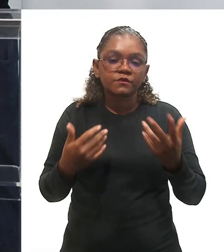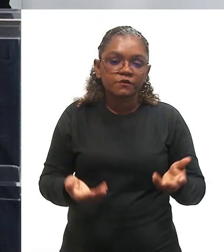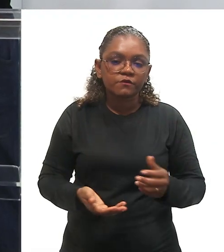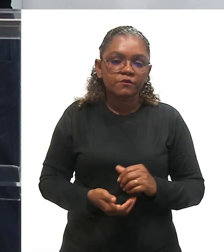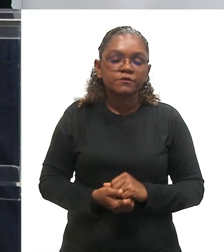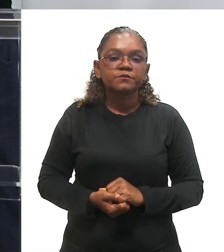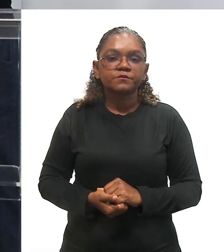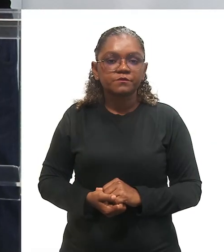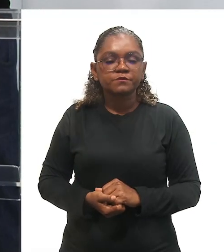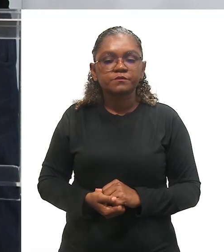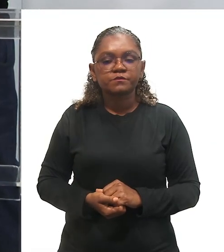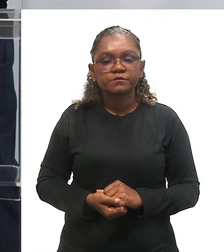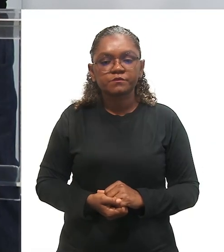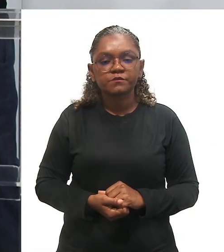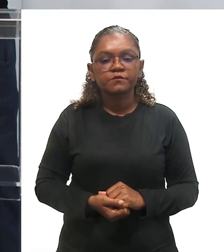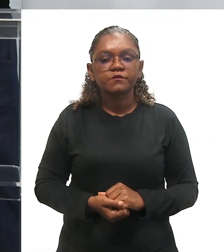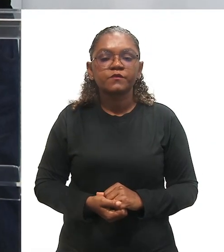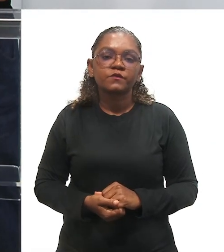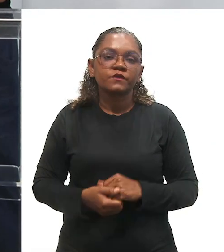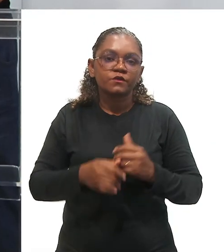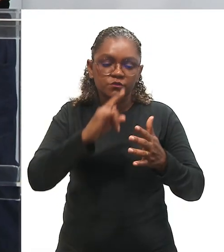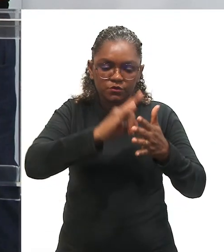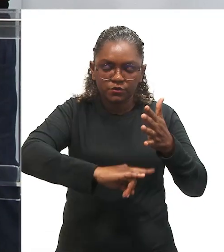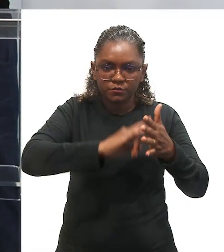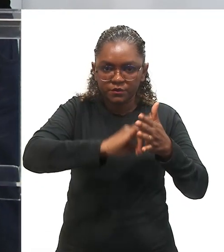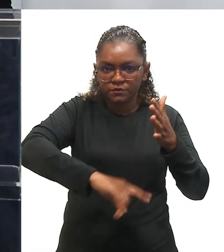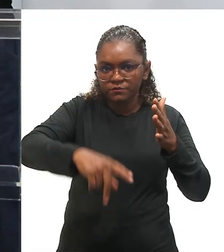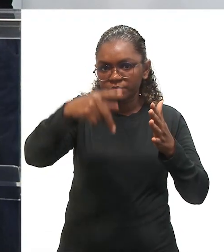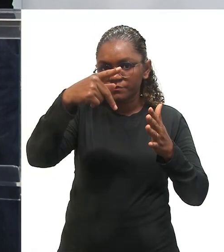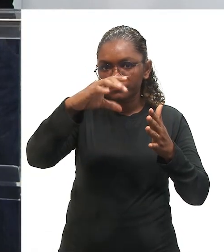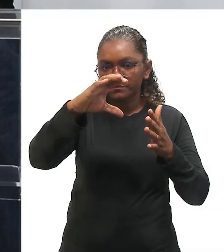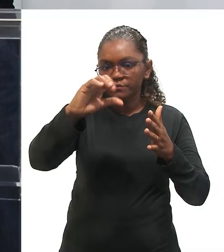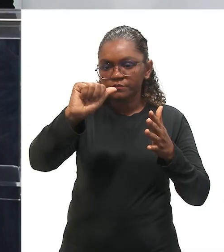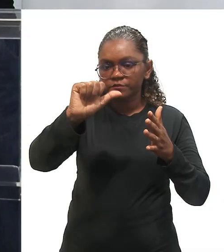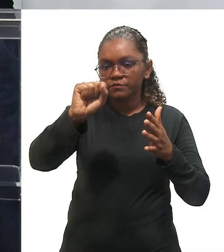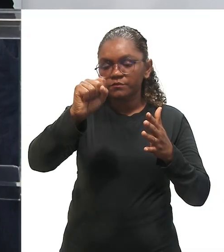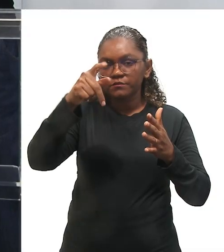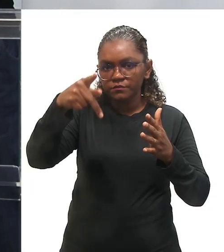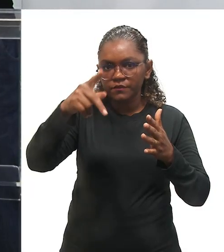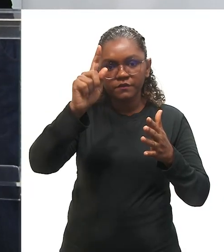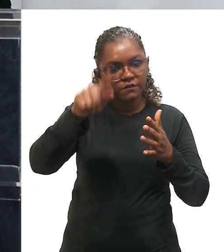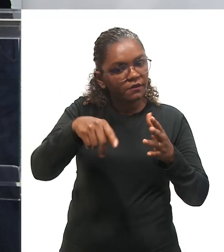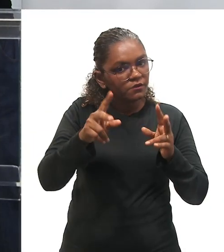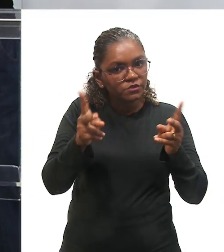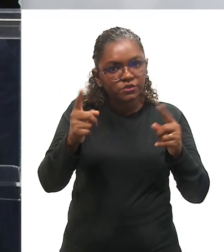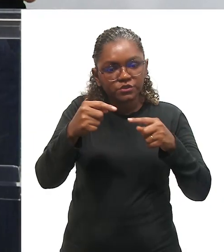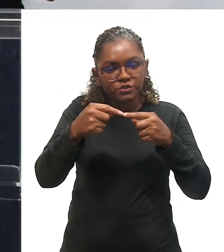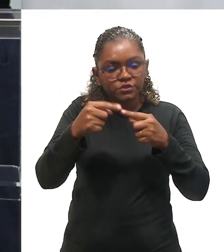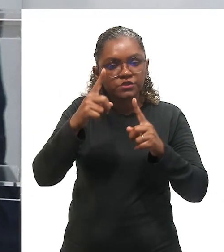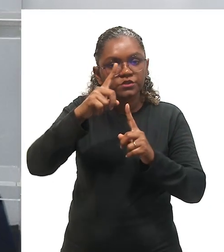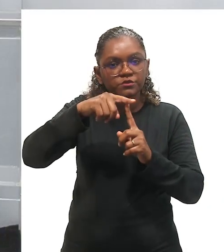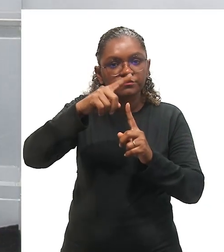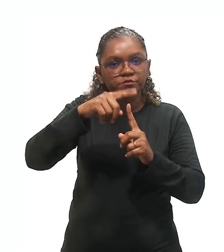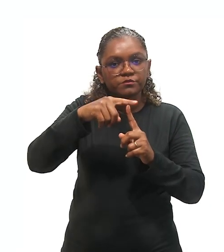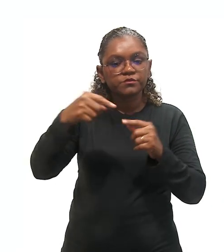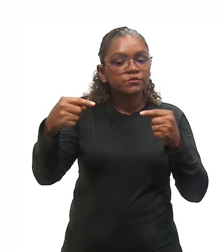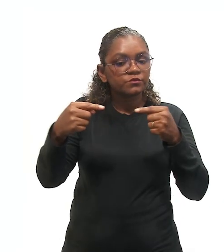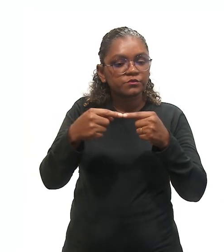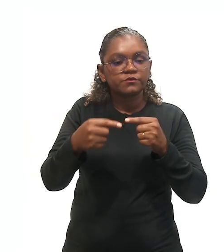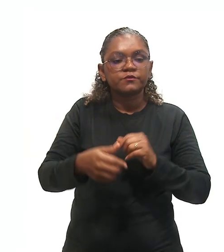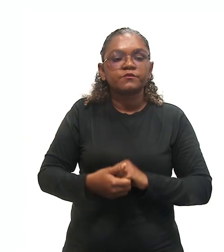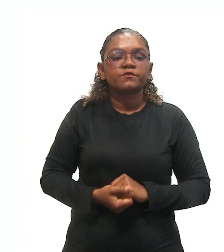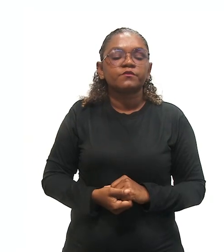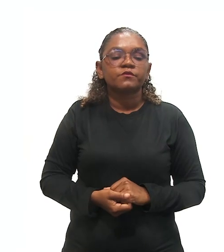circulante. E assim por diante. No PCASP, desculpa, a gente vai trabalhando dessa forma. E